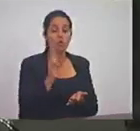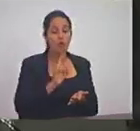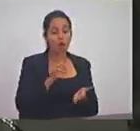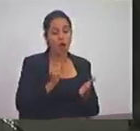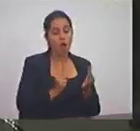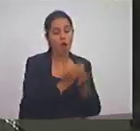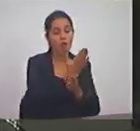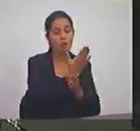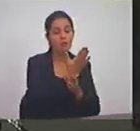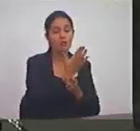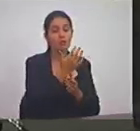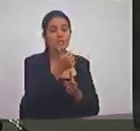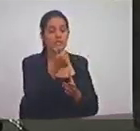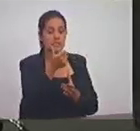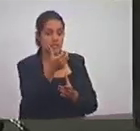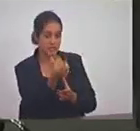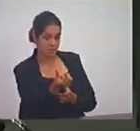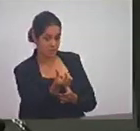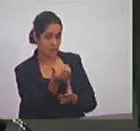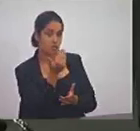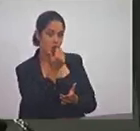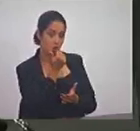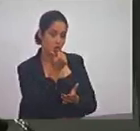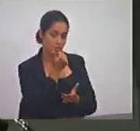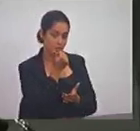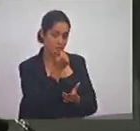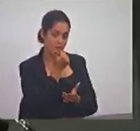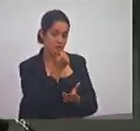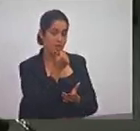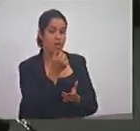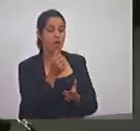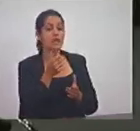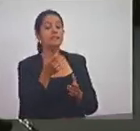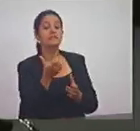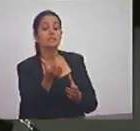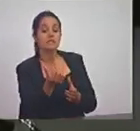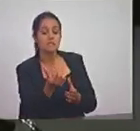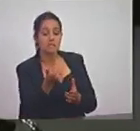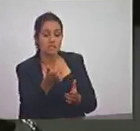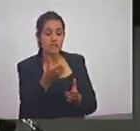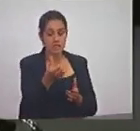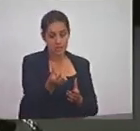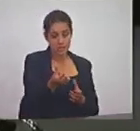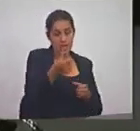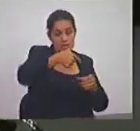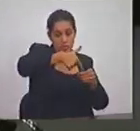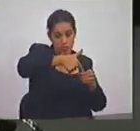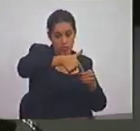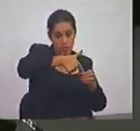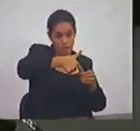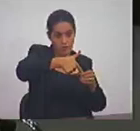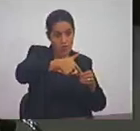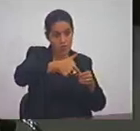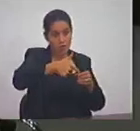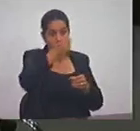que seria R$16,80 para alimentação e R$16,80 para combustível. O prefeito autorizou que seja a nota só